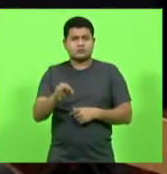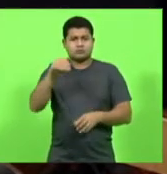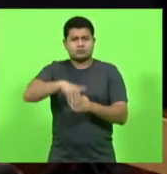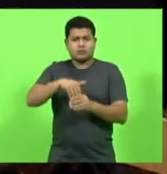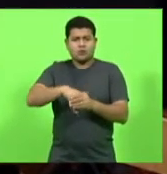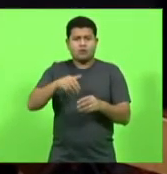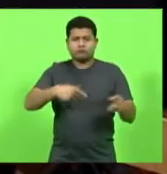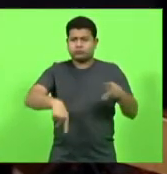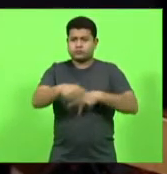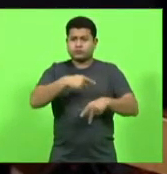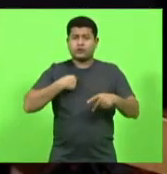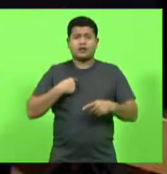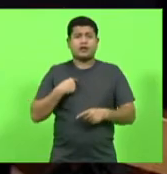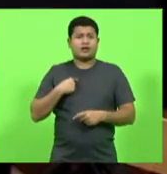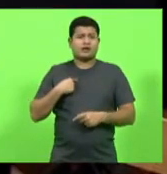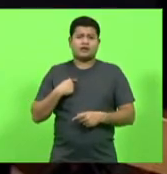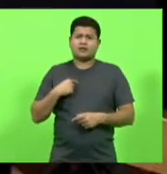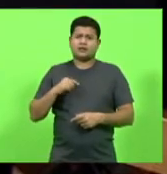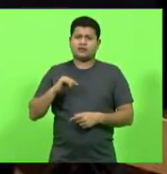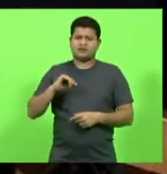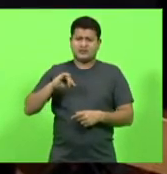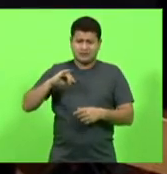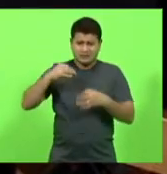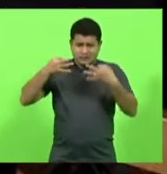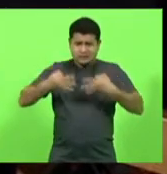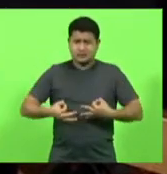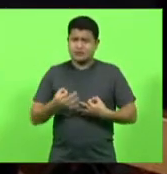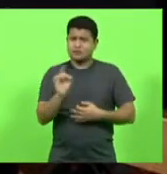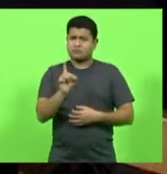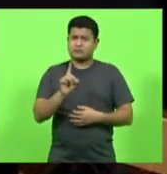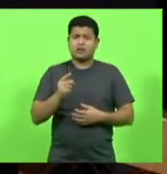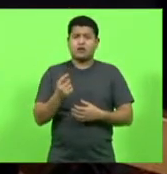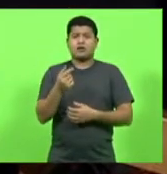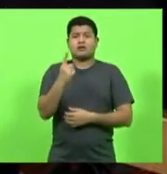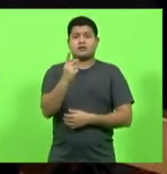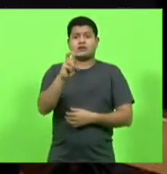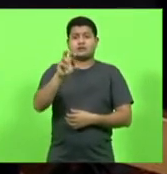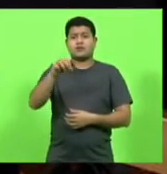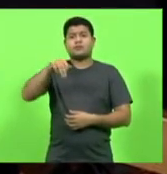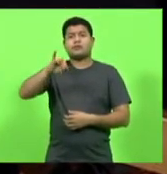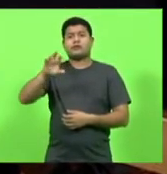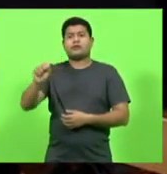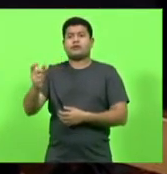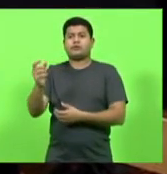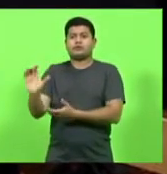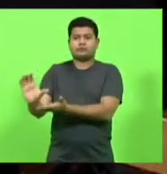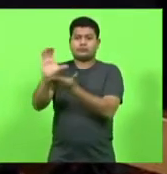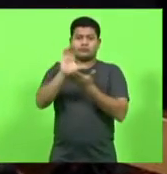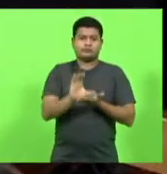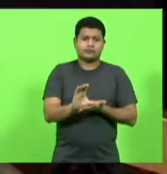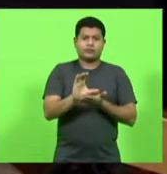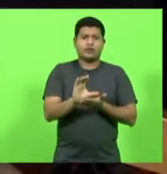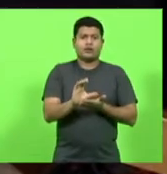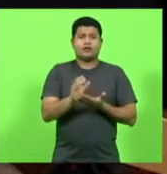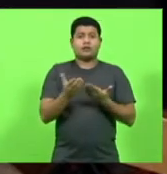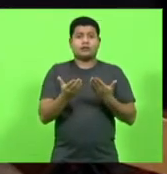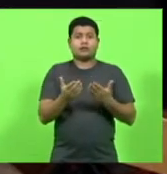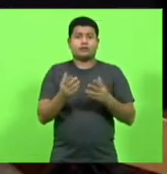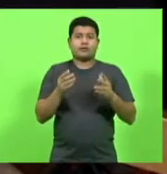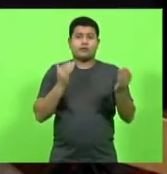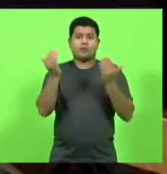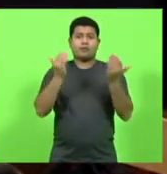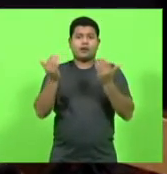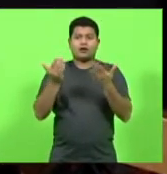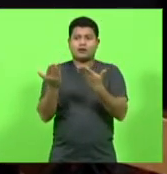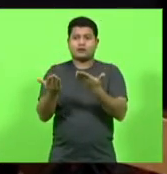150 milhões do governo federal para investimento em rodovias federais, quando o Rio Grande do Sul está recebendo